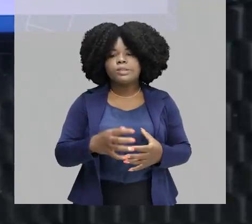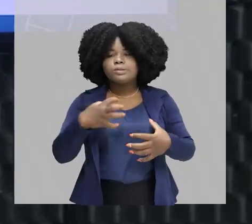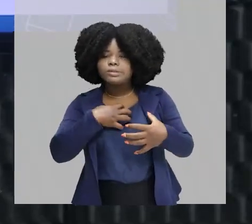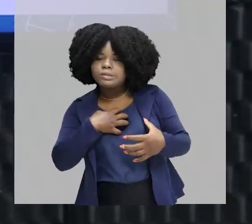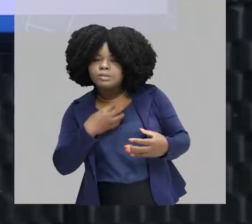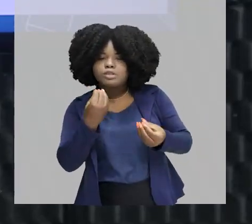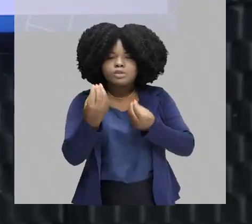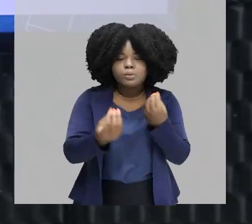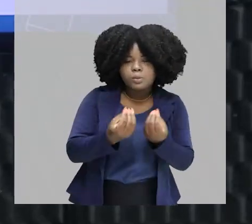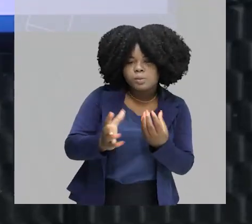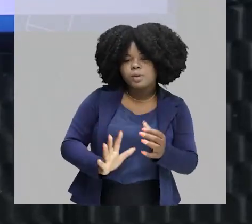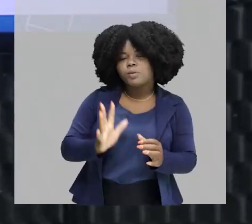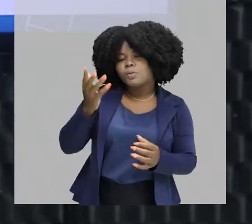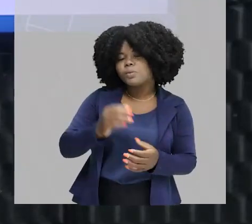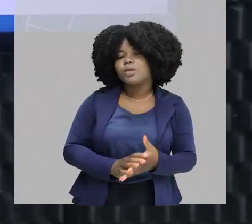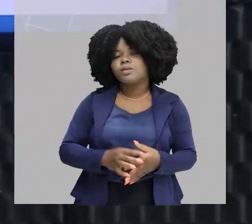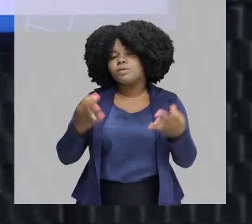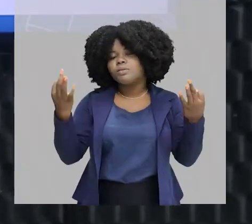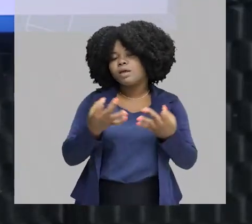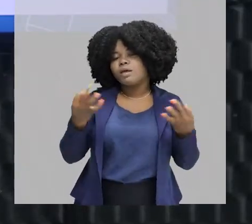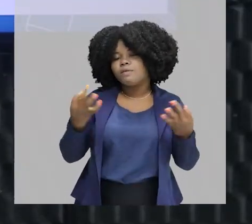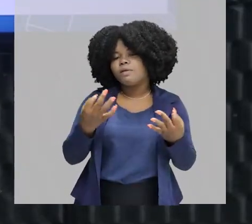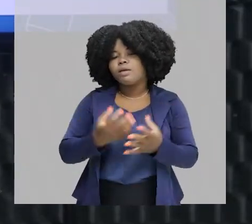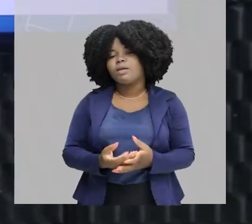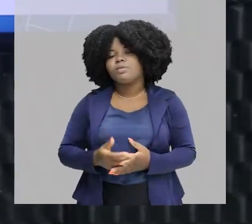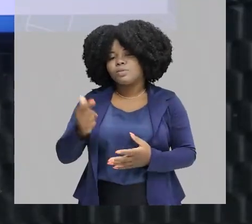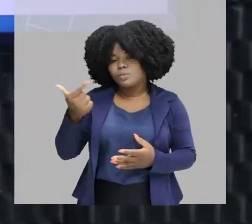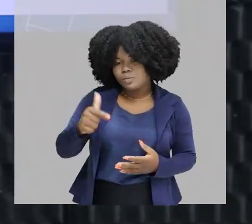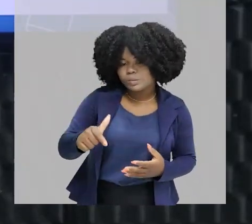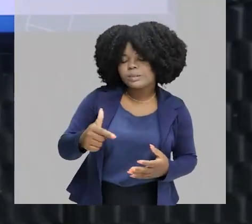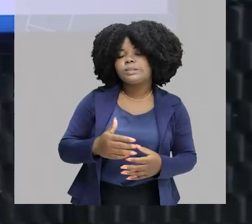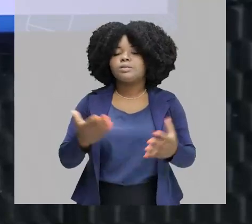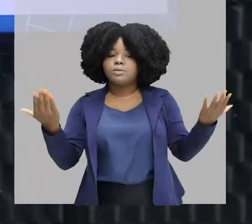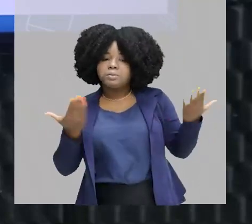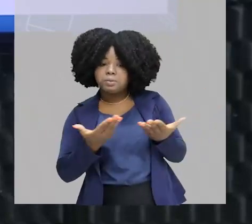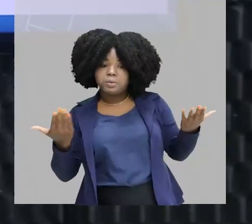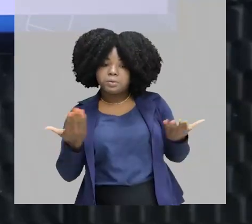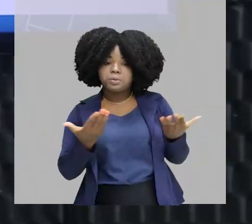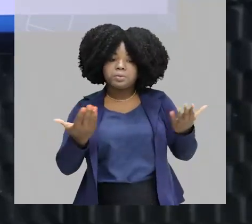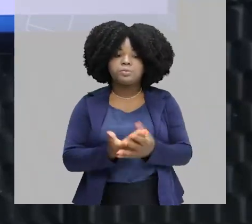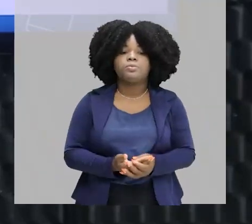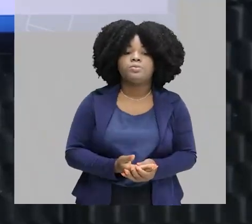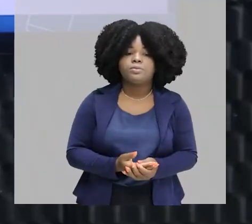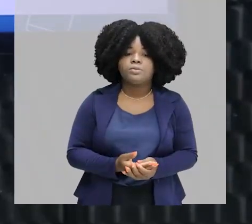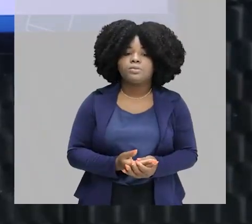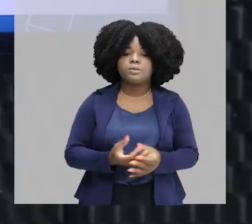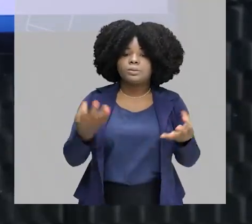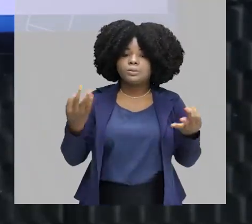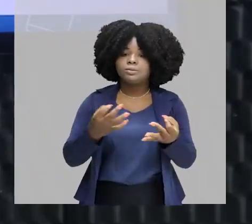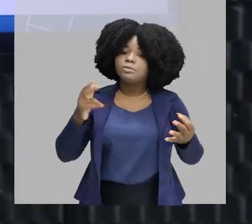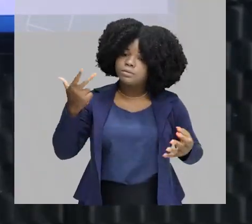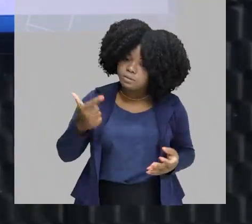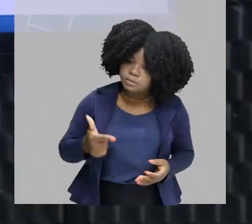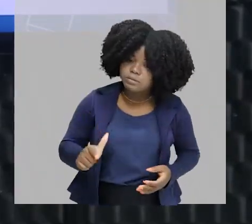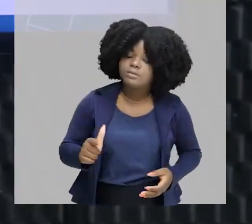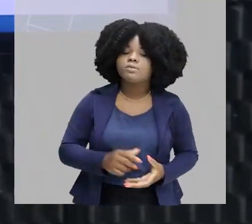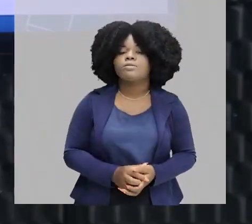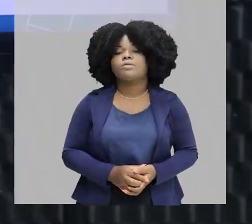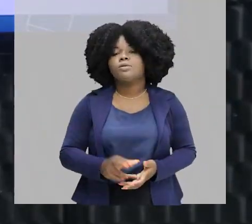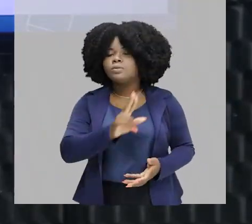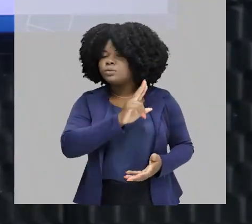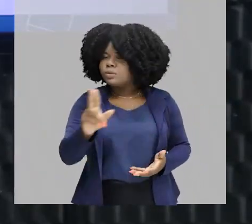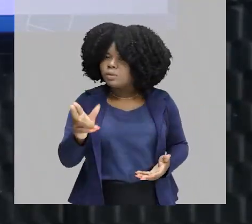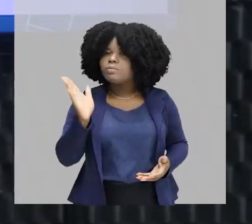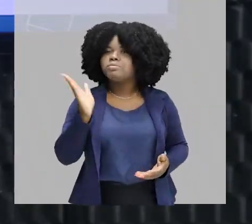contínuo. Nós já estudamos presente perfeito. Hoje, presente perfeito contínuo. O próprio nome já dá algumas ideias